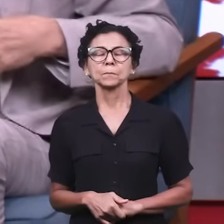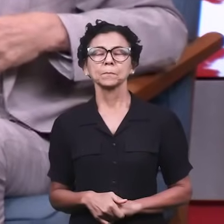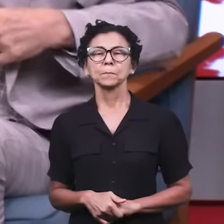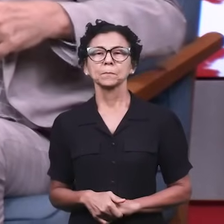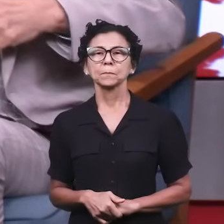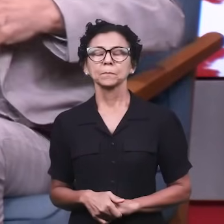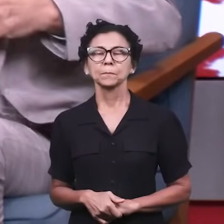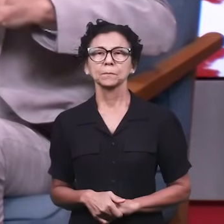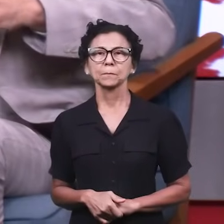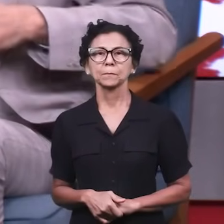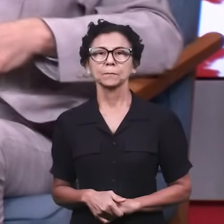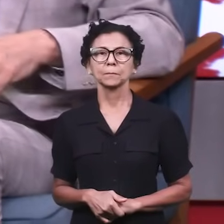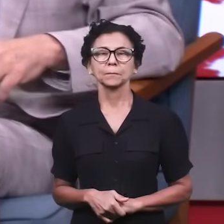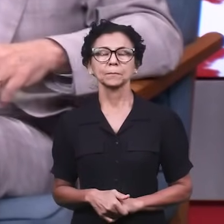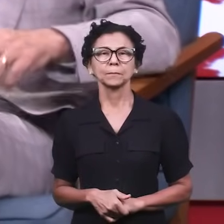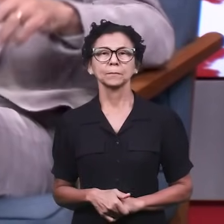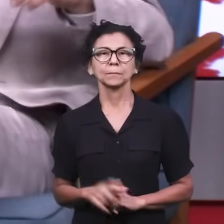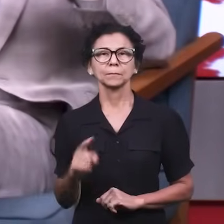então